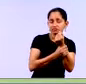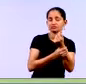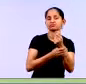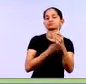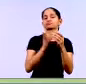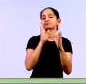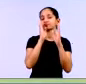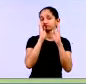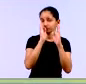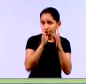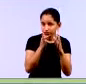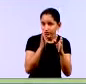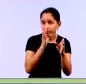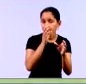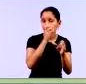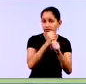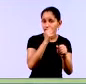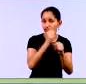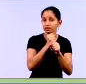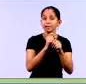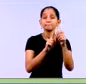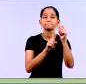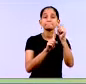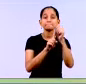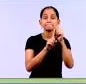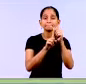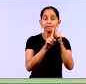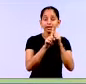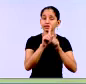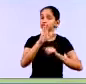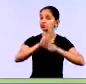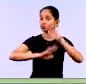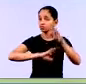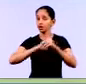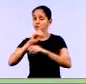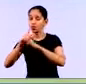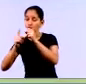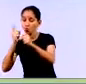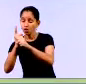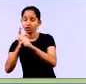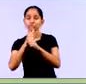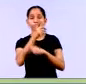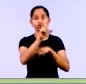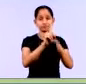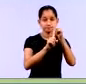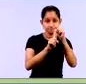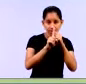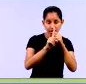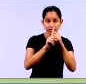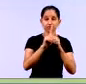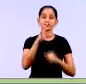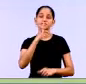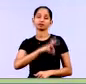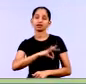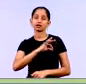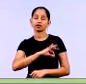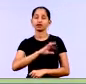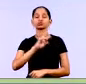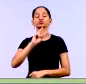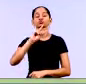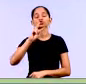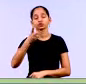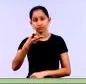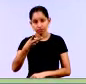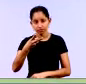mês. Vejam a unidade aqui, tá, gente? Mês. Salários indiretos, 2.500, também